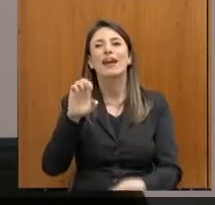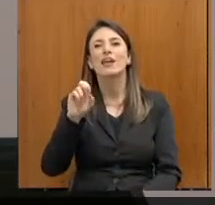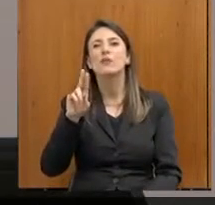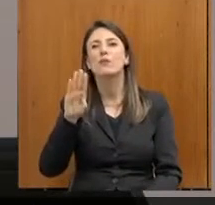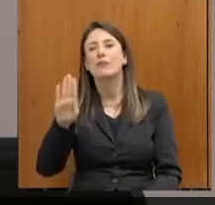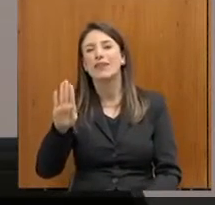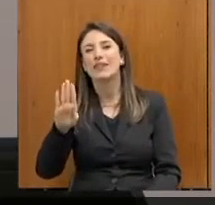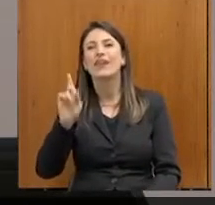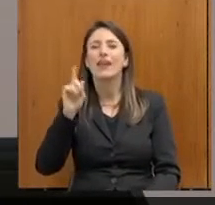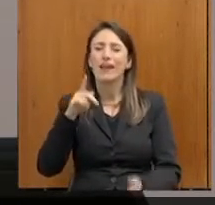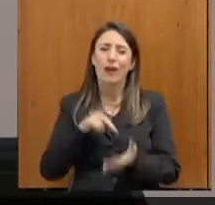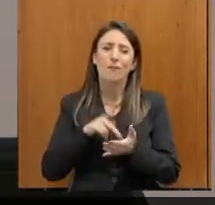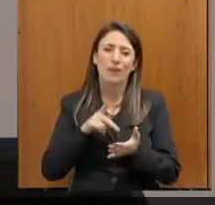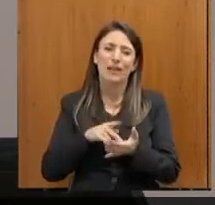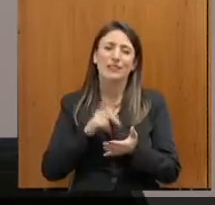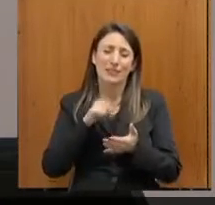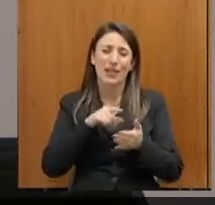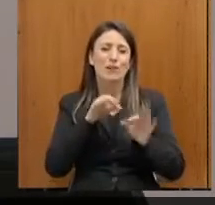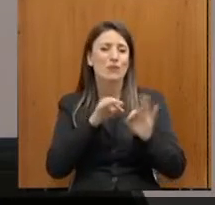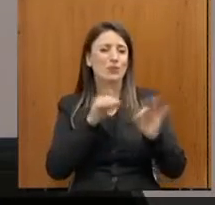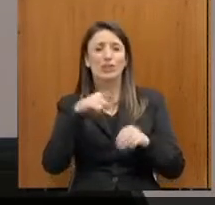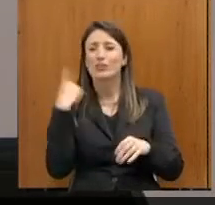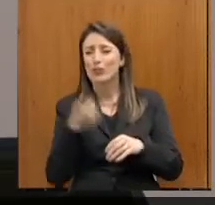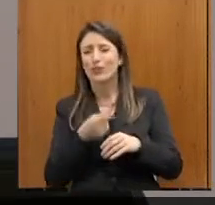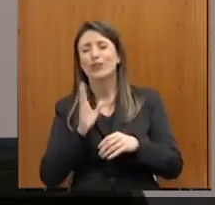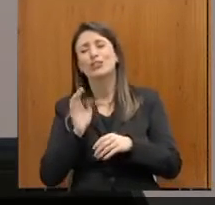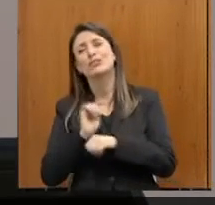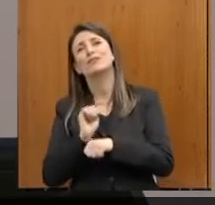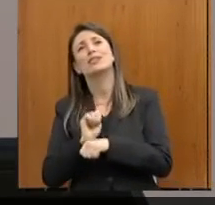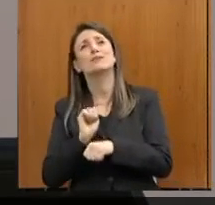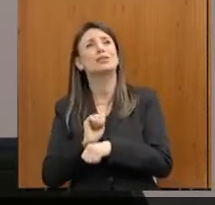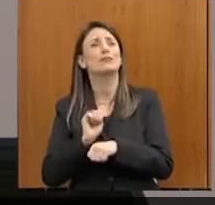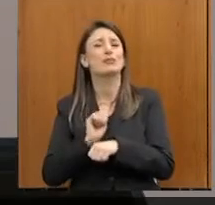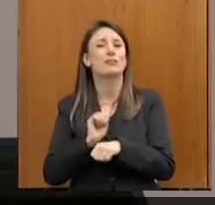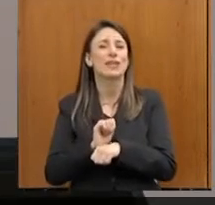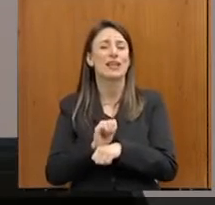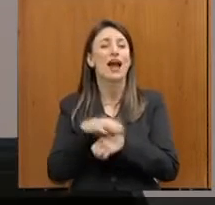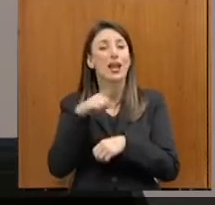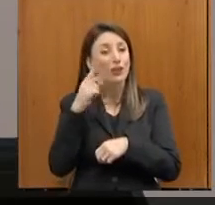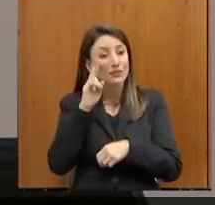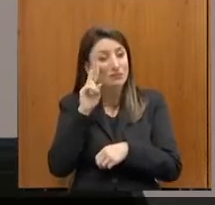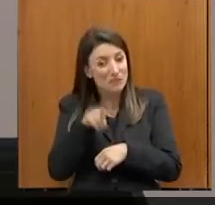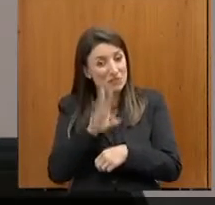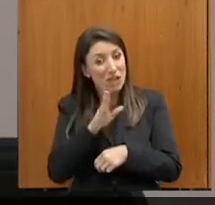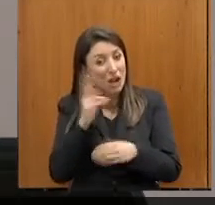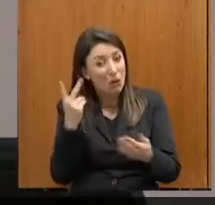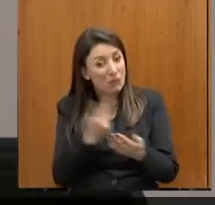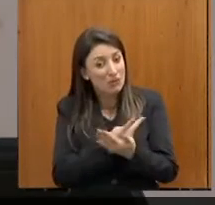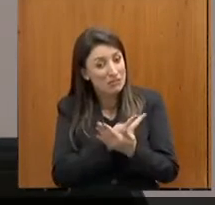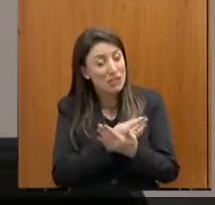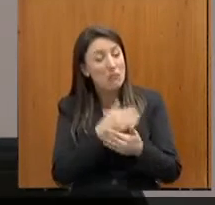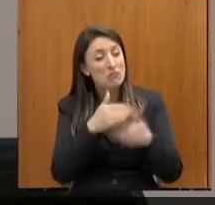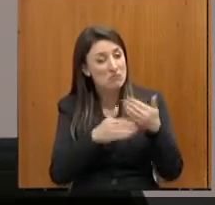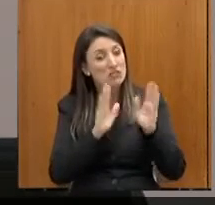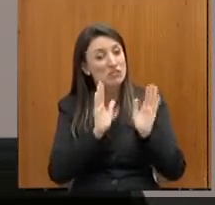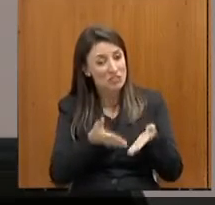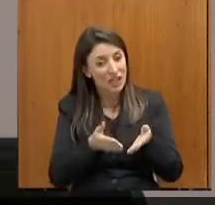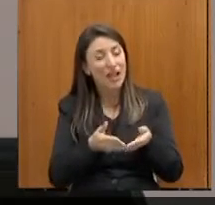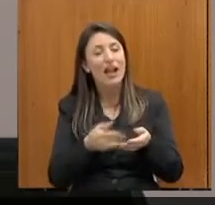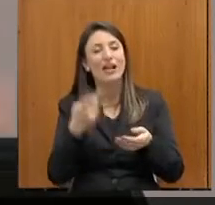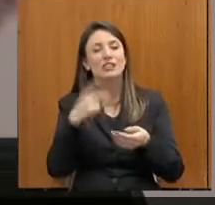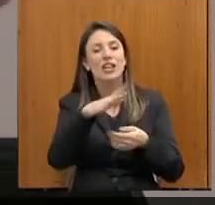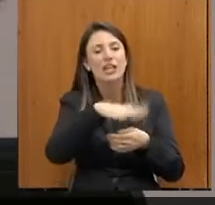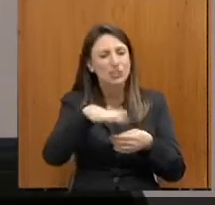iniciativa que a gente esperava há muito tempo né E que a gente tá vendo acontecer já entregamos na região com a sua presença